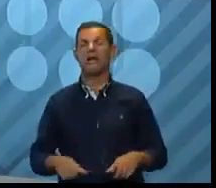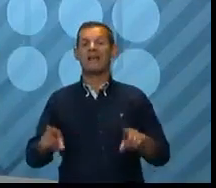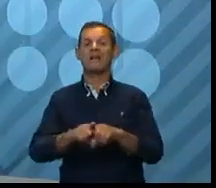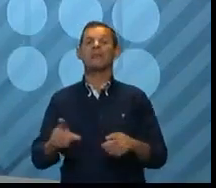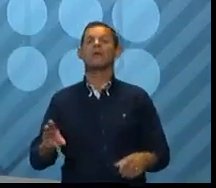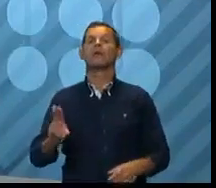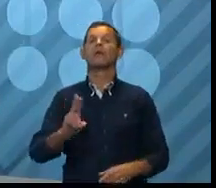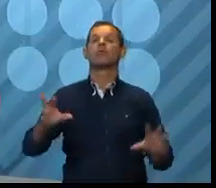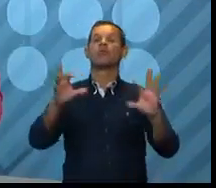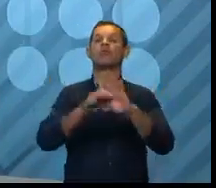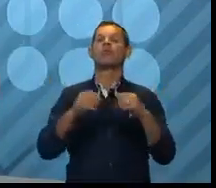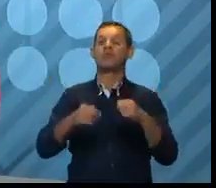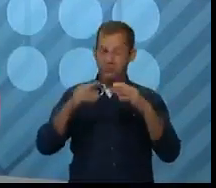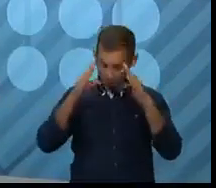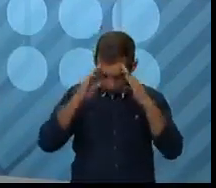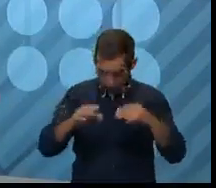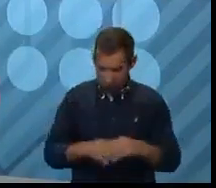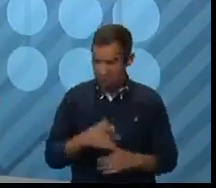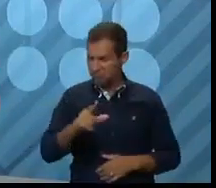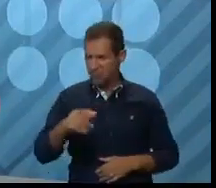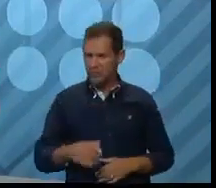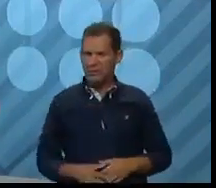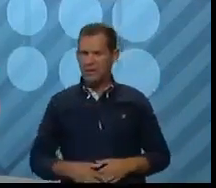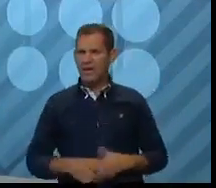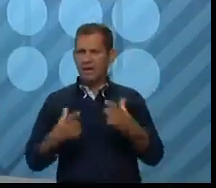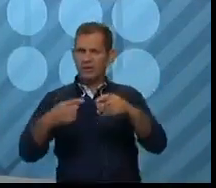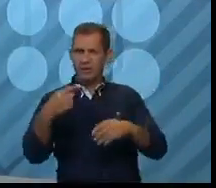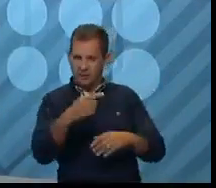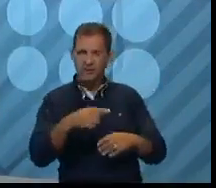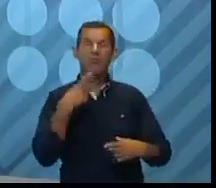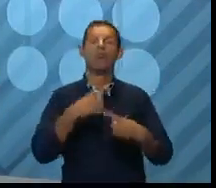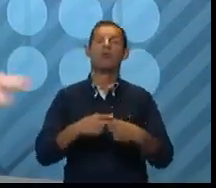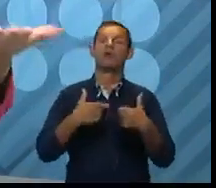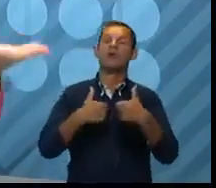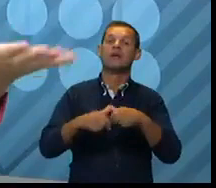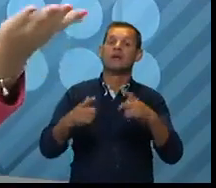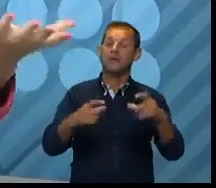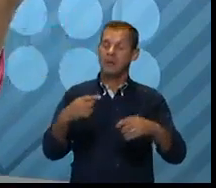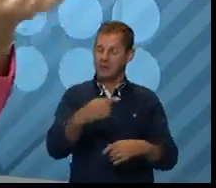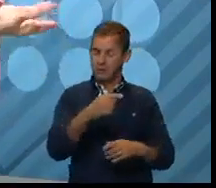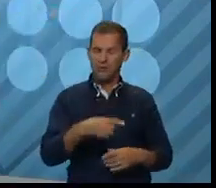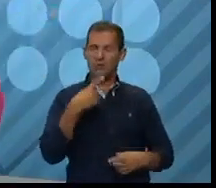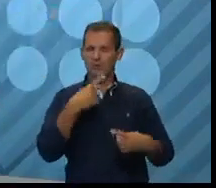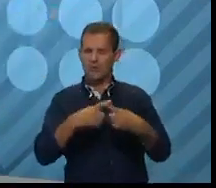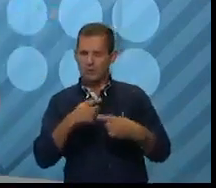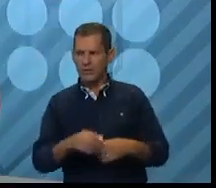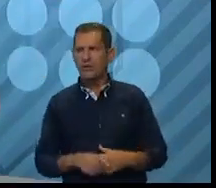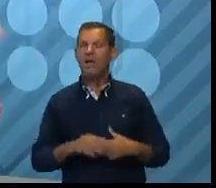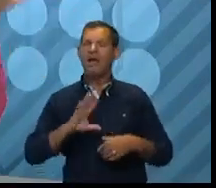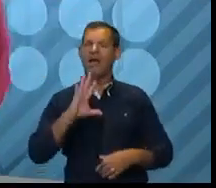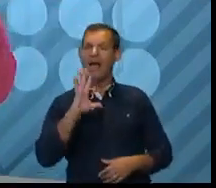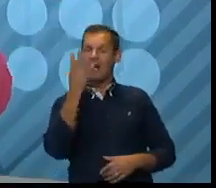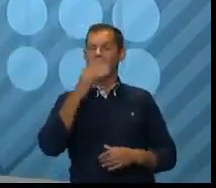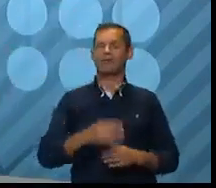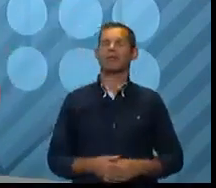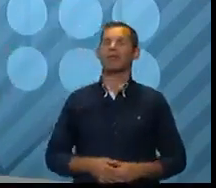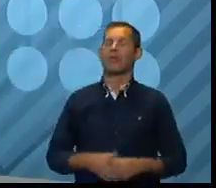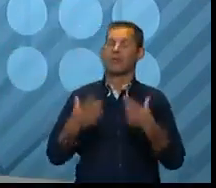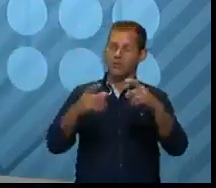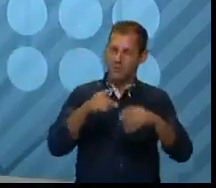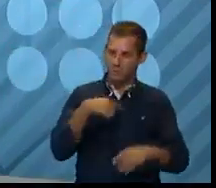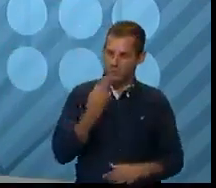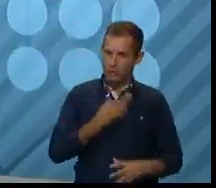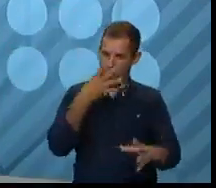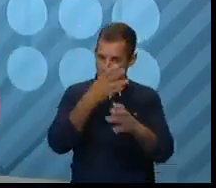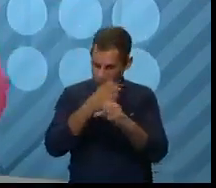integrais, o que você precisa ficar atento? Não existe área negativa. E por que essa área dá negativa? Porque quando isso acontece, a região que